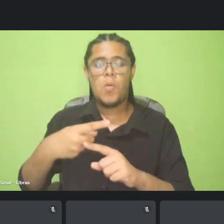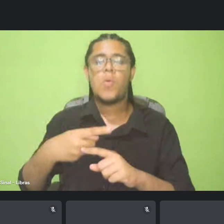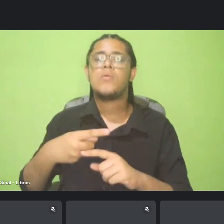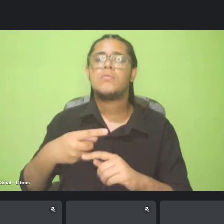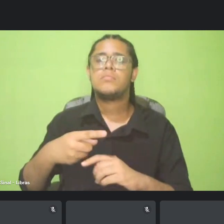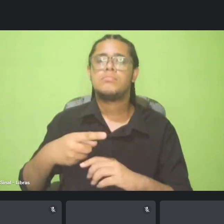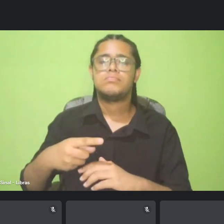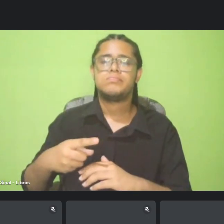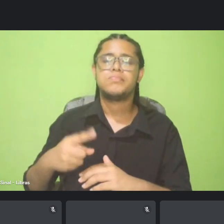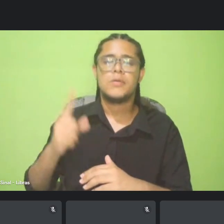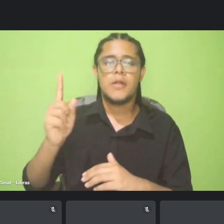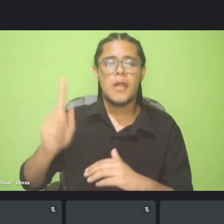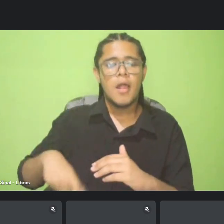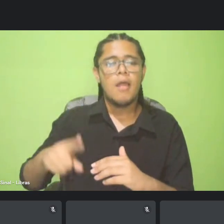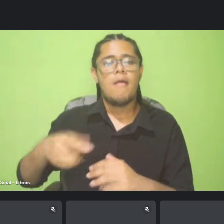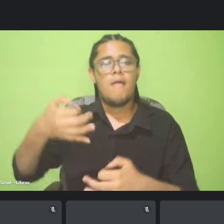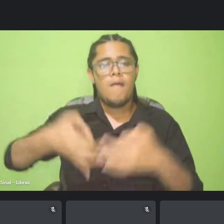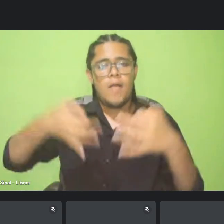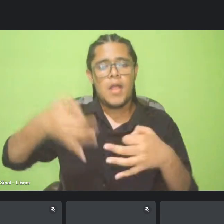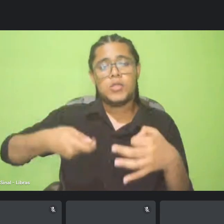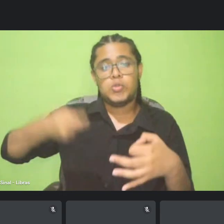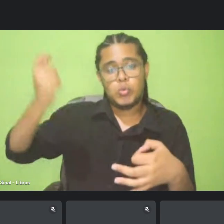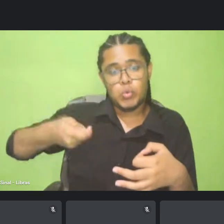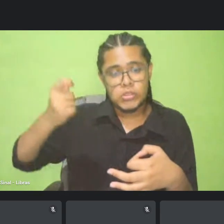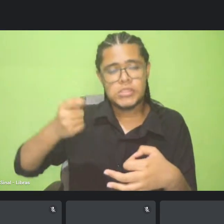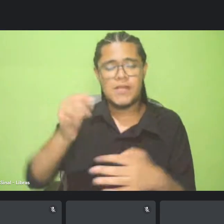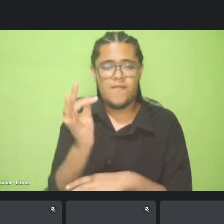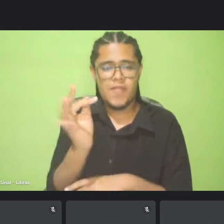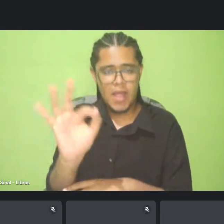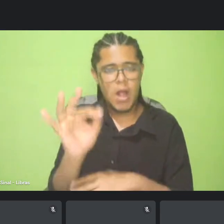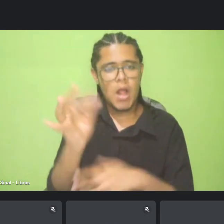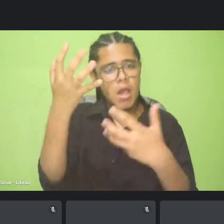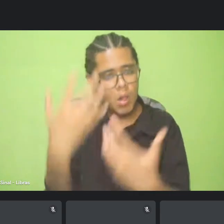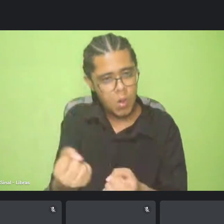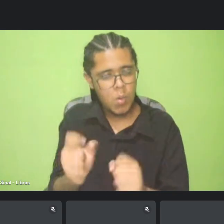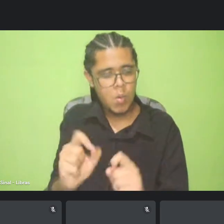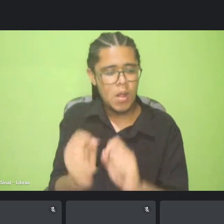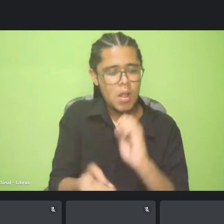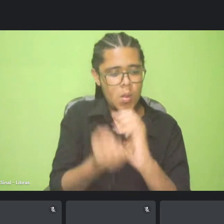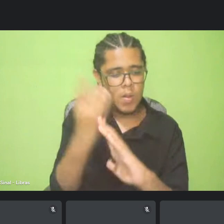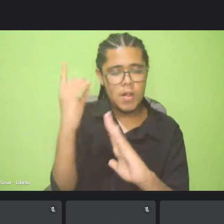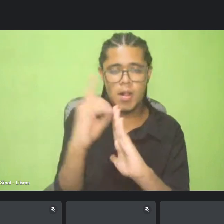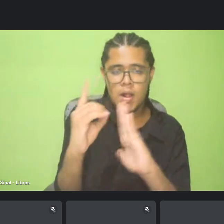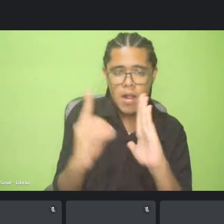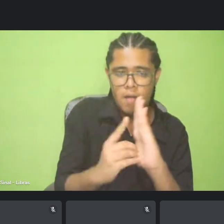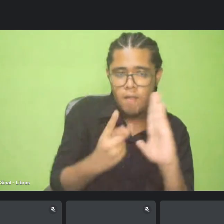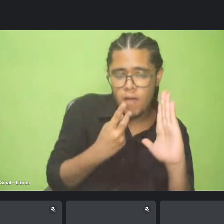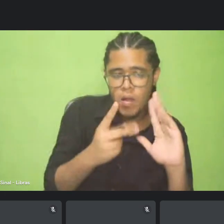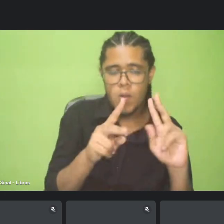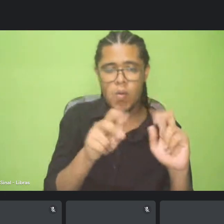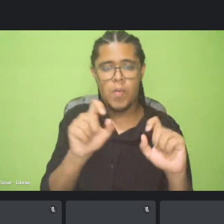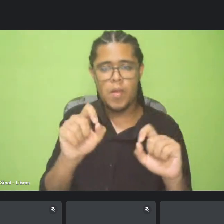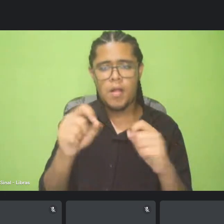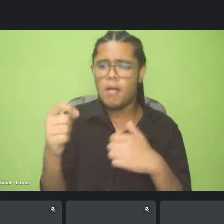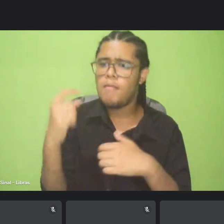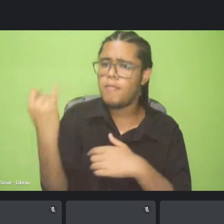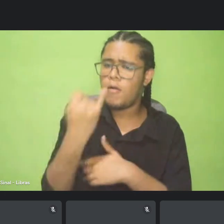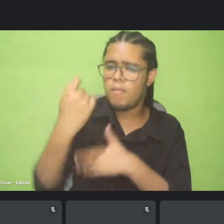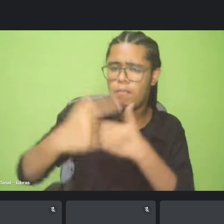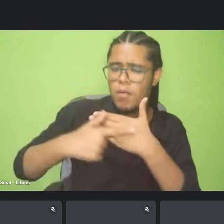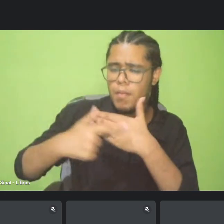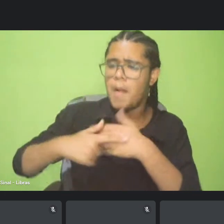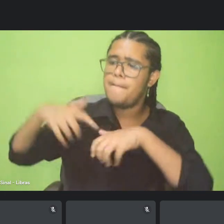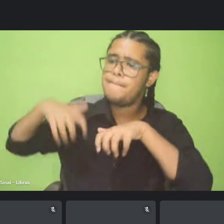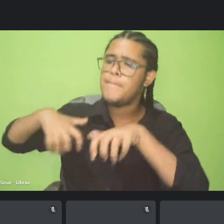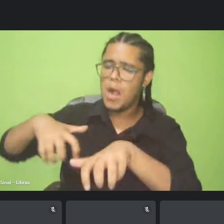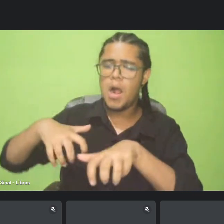é legítimo. Então, ele baixou um decreto falando sobre a legitimidade das marchas da maconha justamente porque o assunto